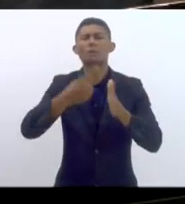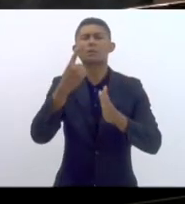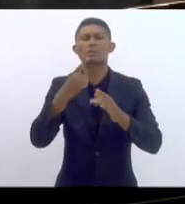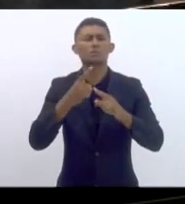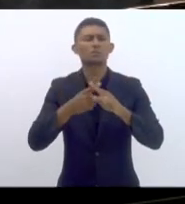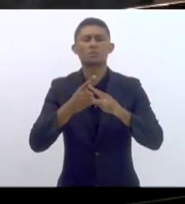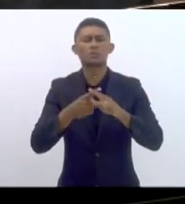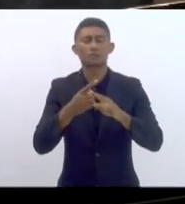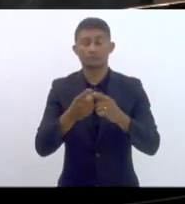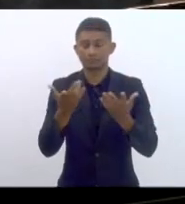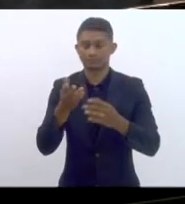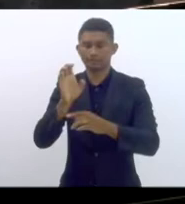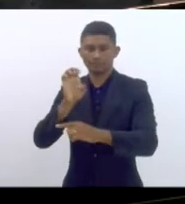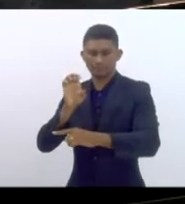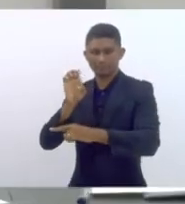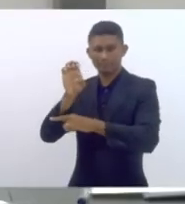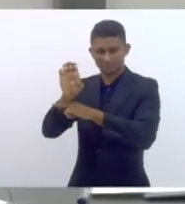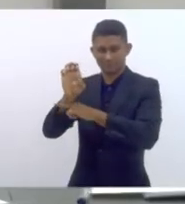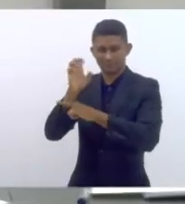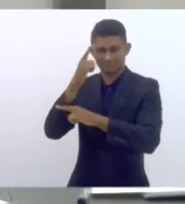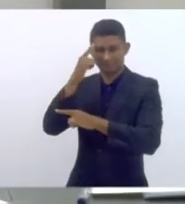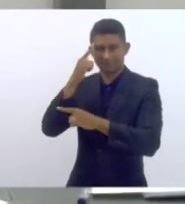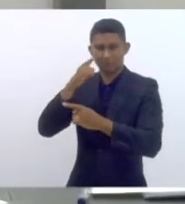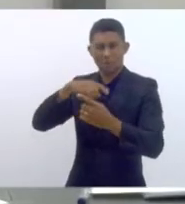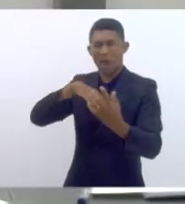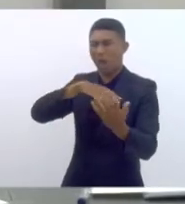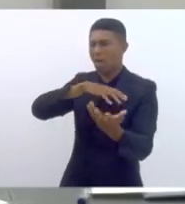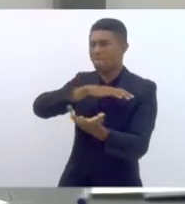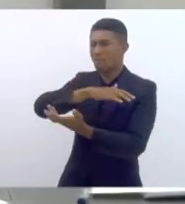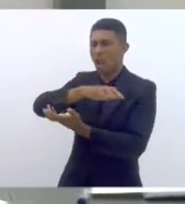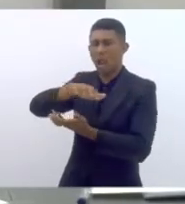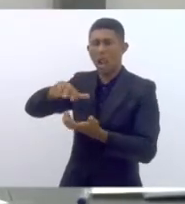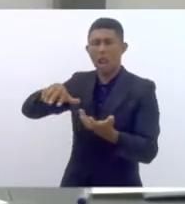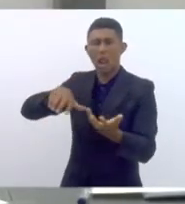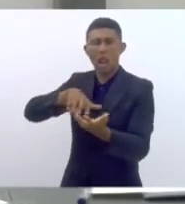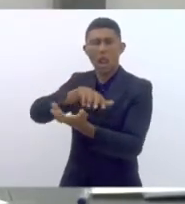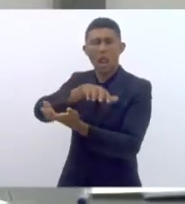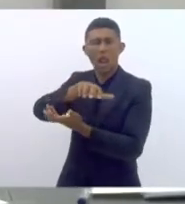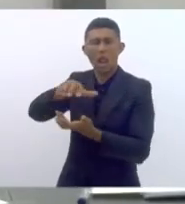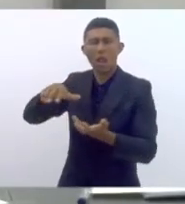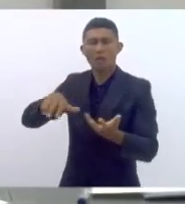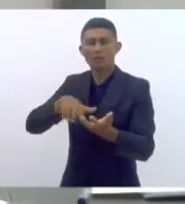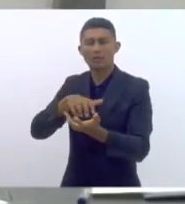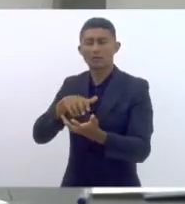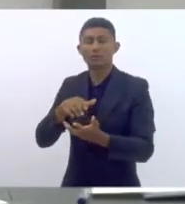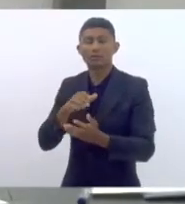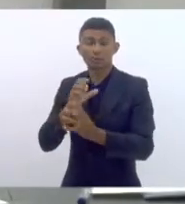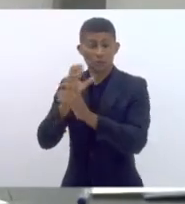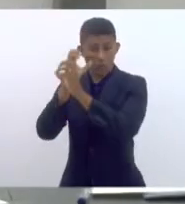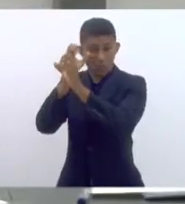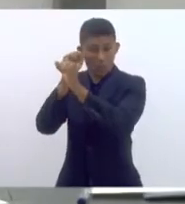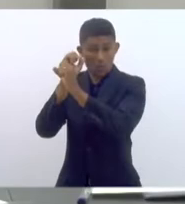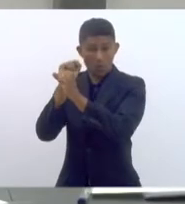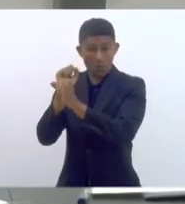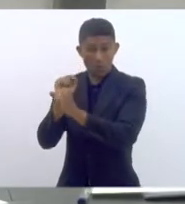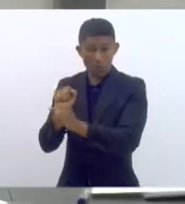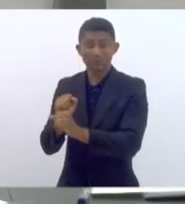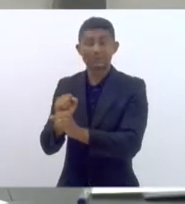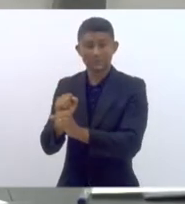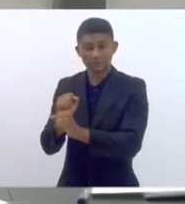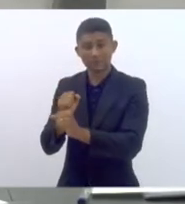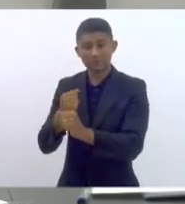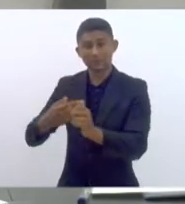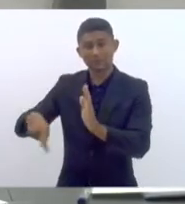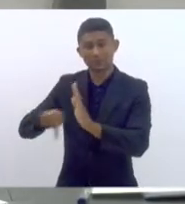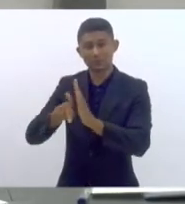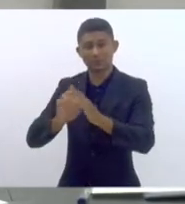o Estado explodiu, e houve o arresto das contas do Estado pelo Tesouro Nacional